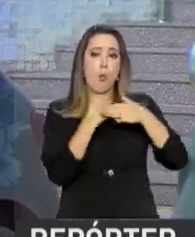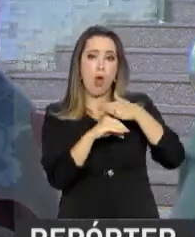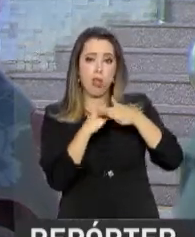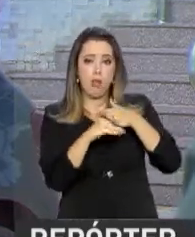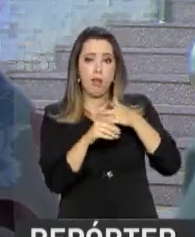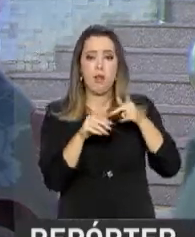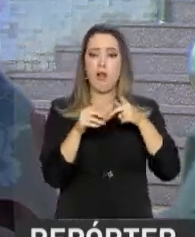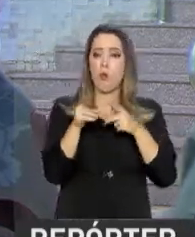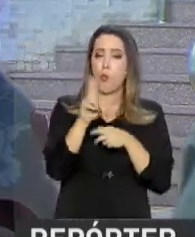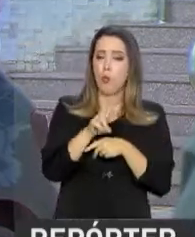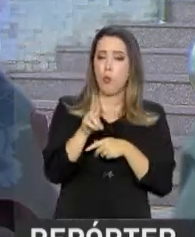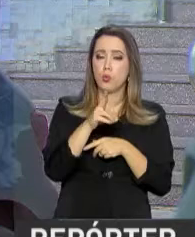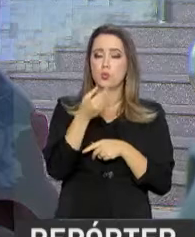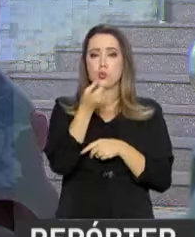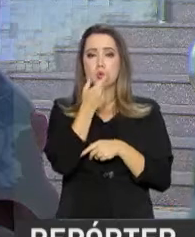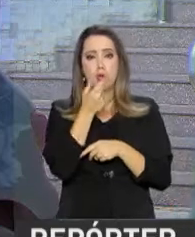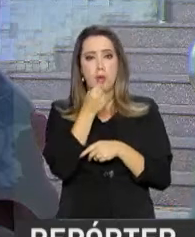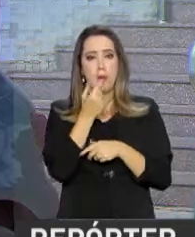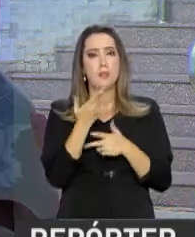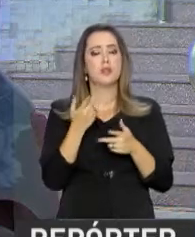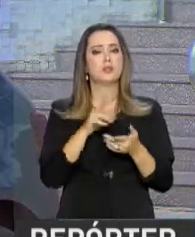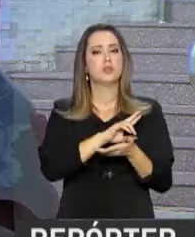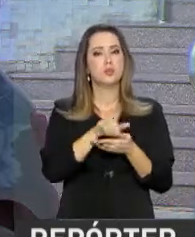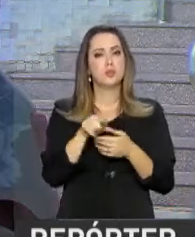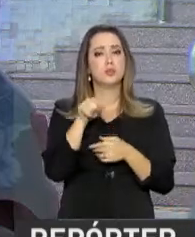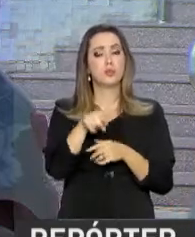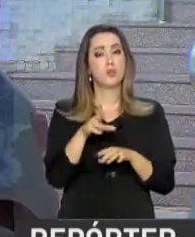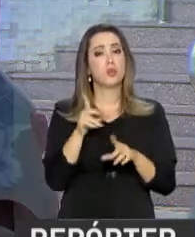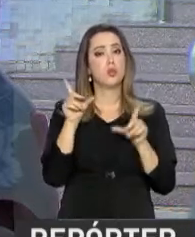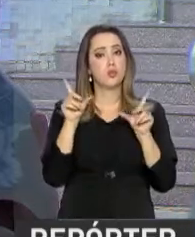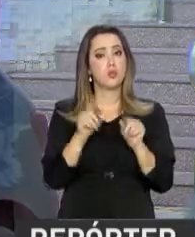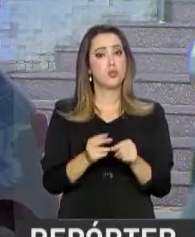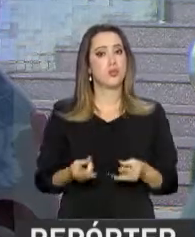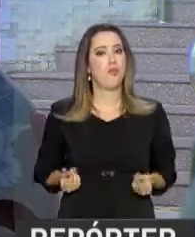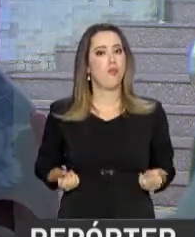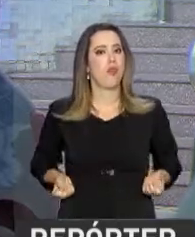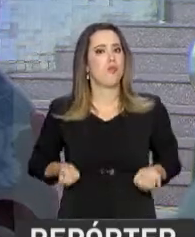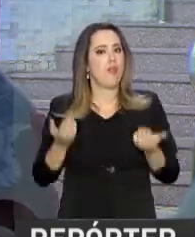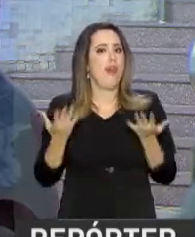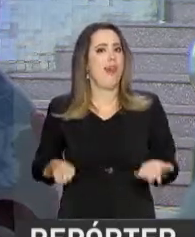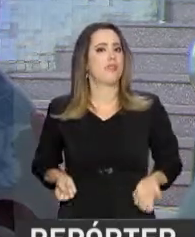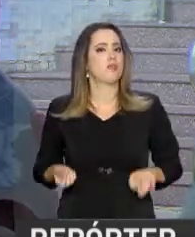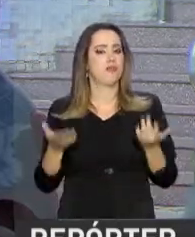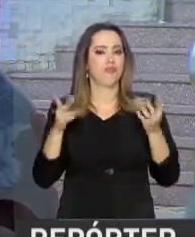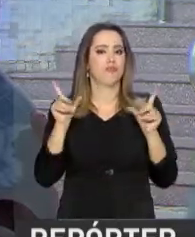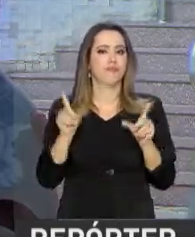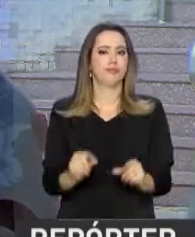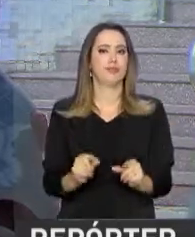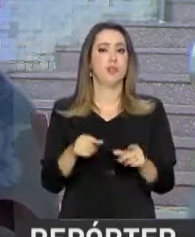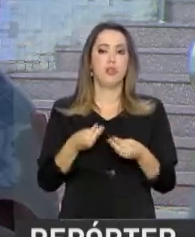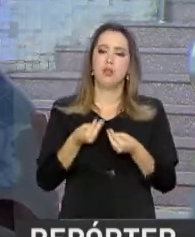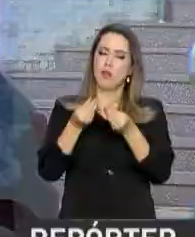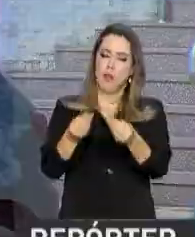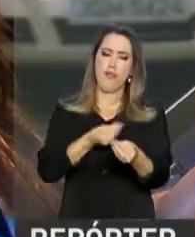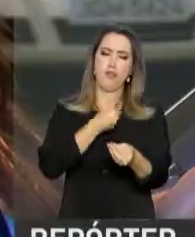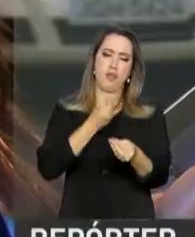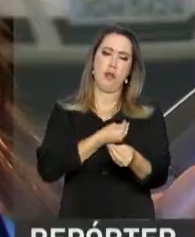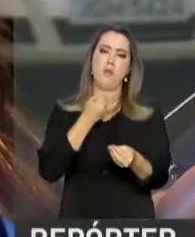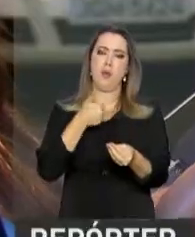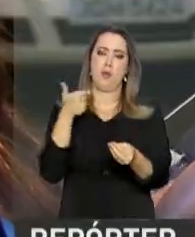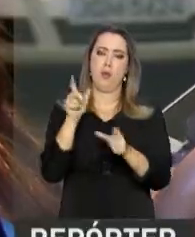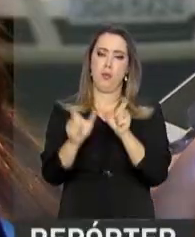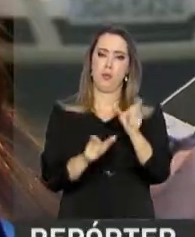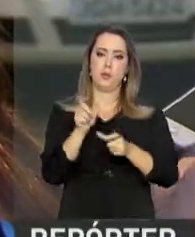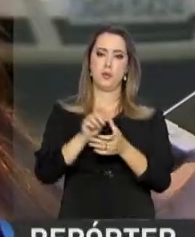de indicar o melhor horário para ingestão isto vai reduzir custos e dar melhor qualidade de vida ao paciente pode